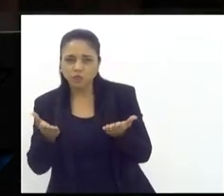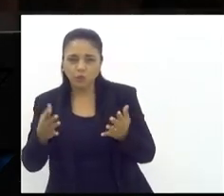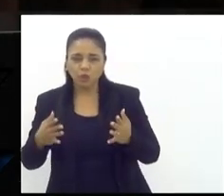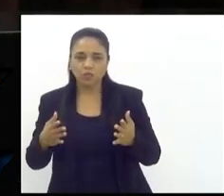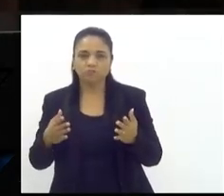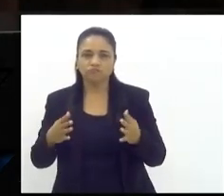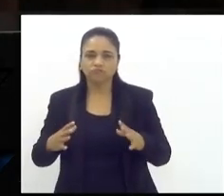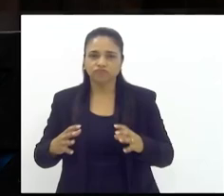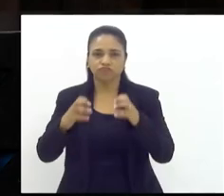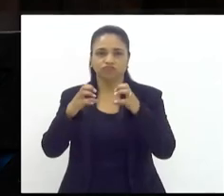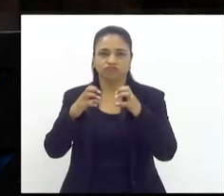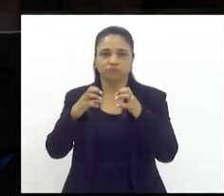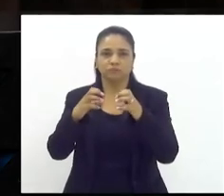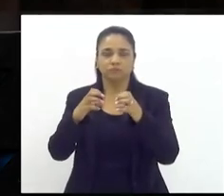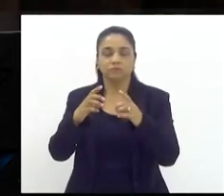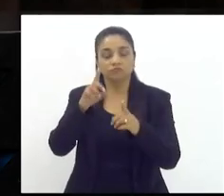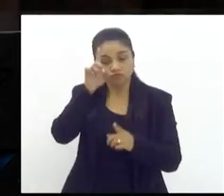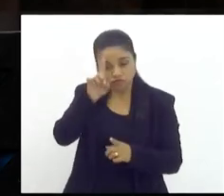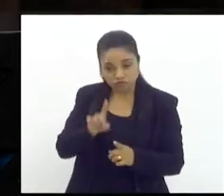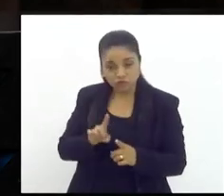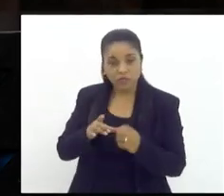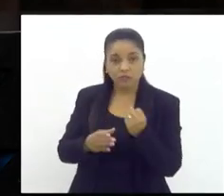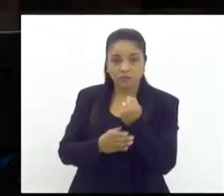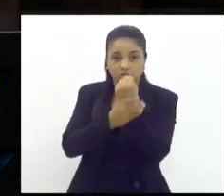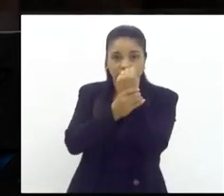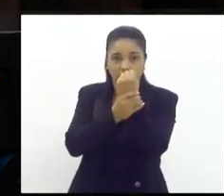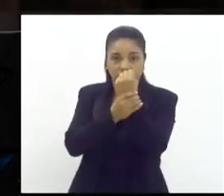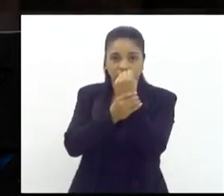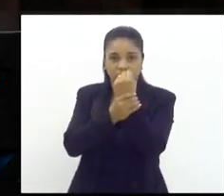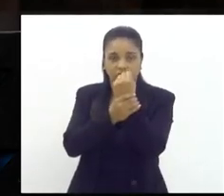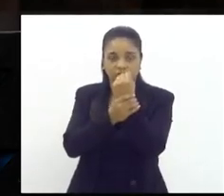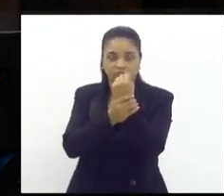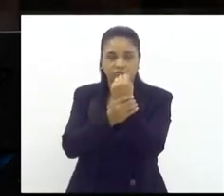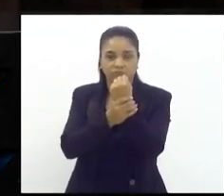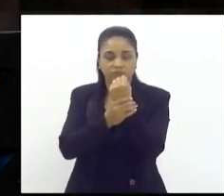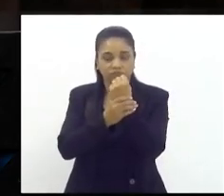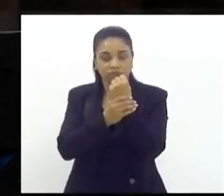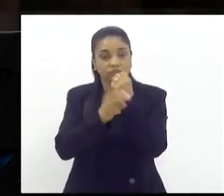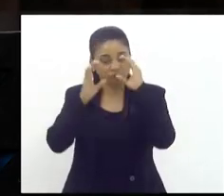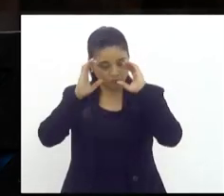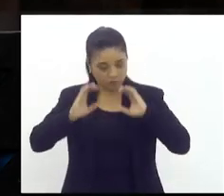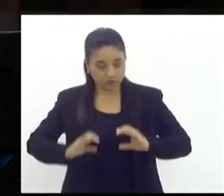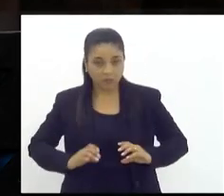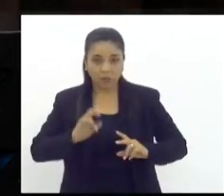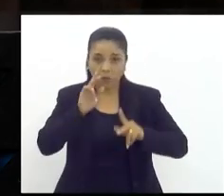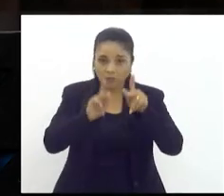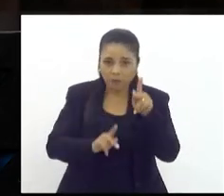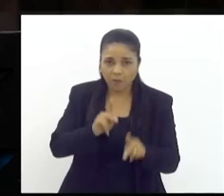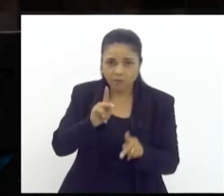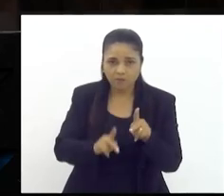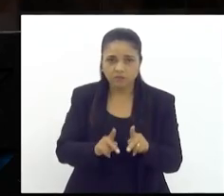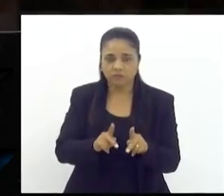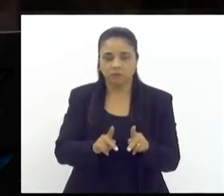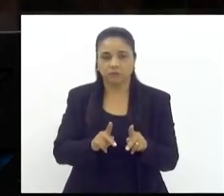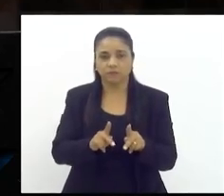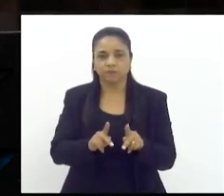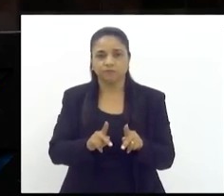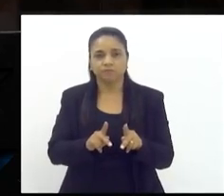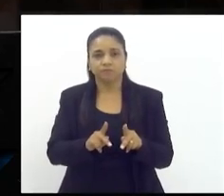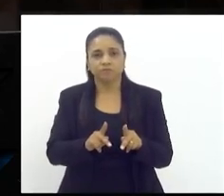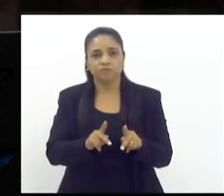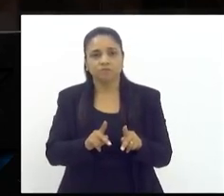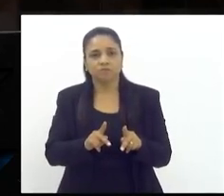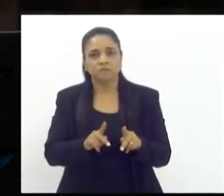a liberdade de ir e vir de todo cidadão que possa muitas vezes